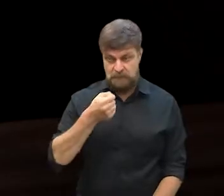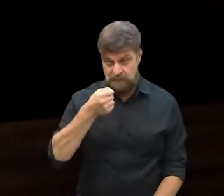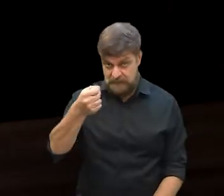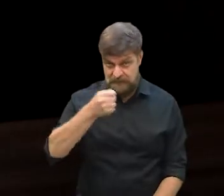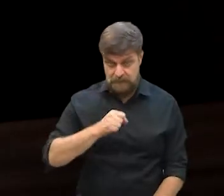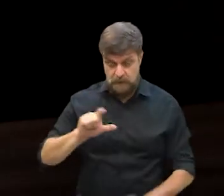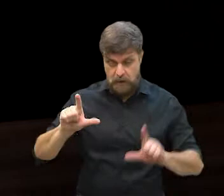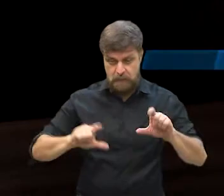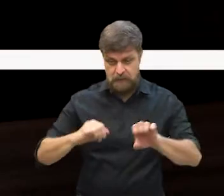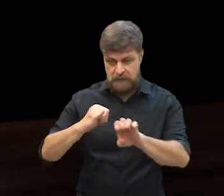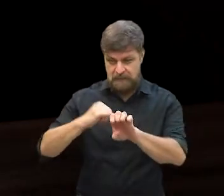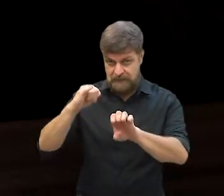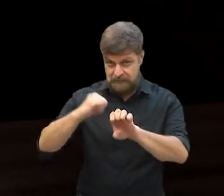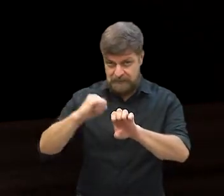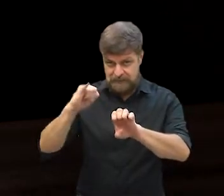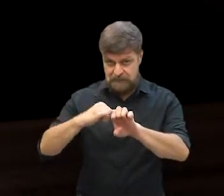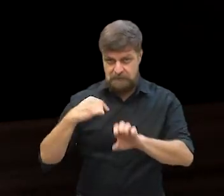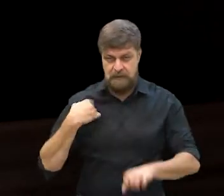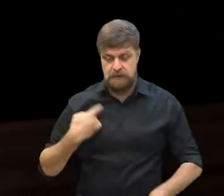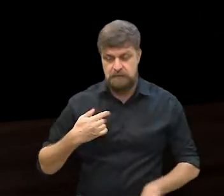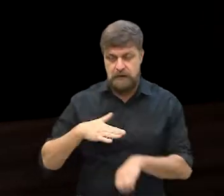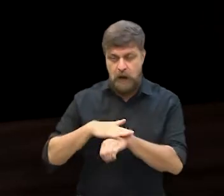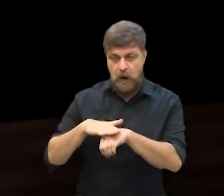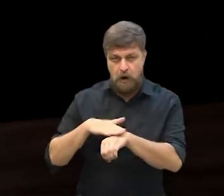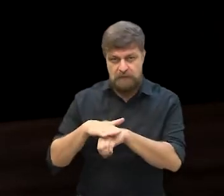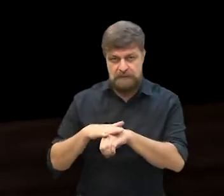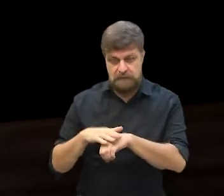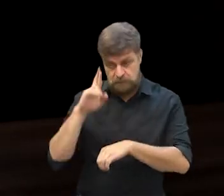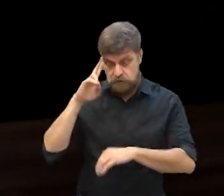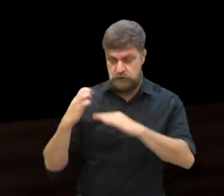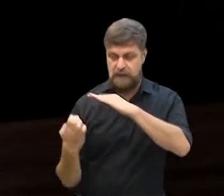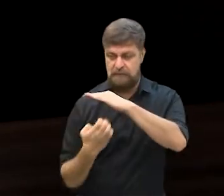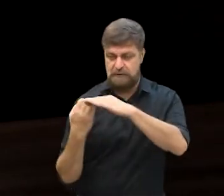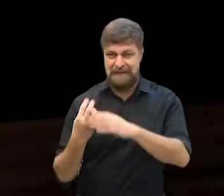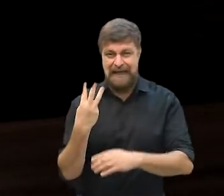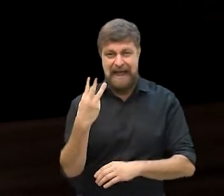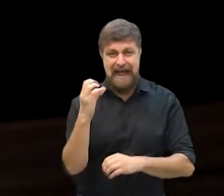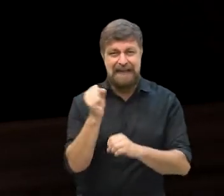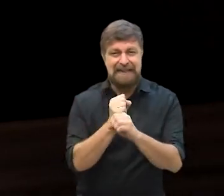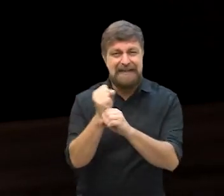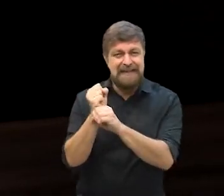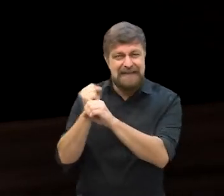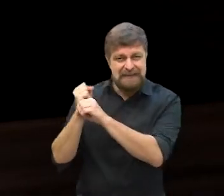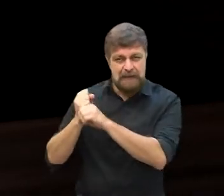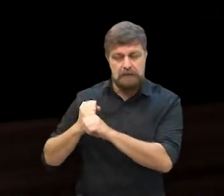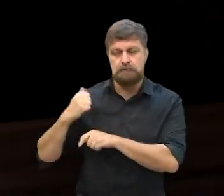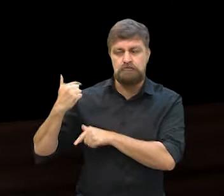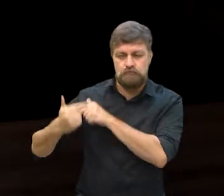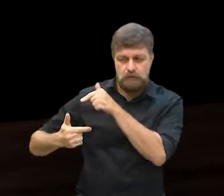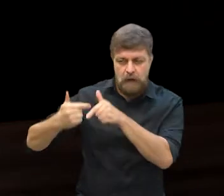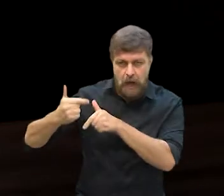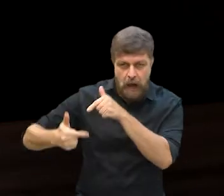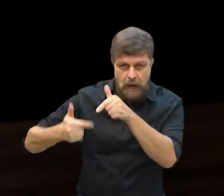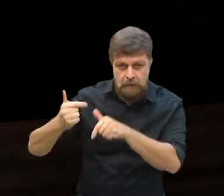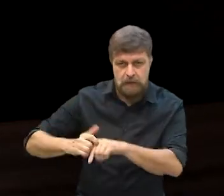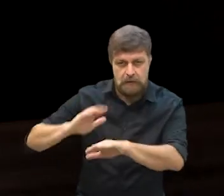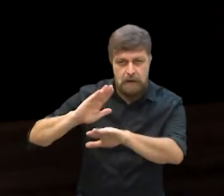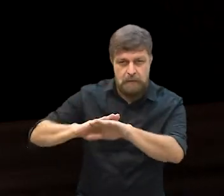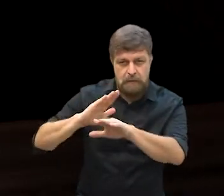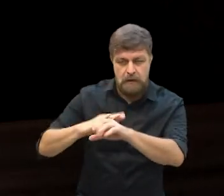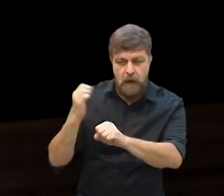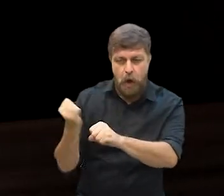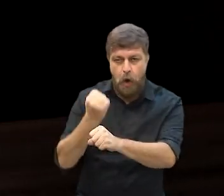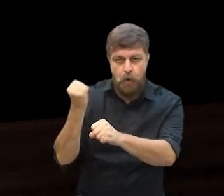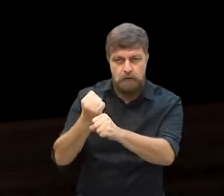Segundo bloco do Ser Empreendedor, e agora a gente vai conversar com um empresário que há mais de 30 anos está no mercado, atua com